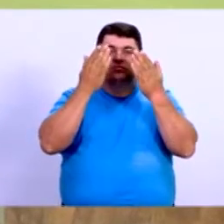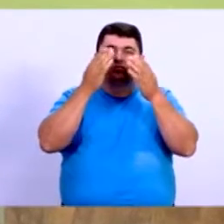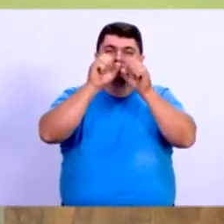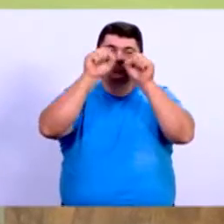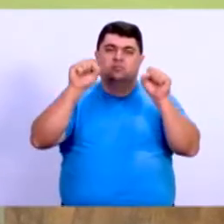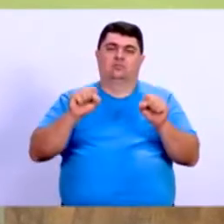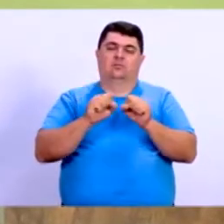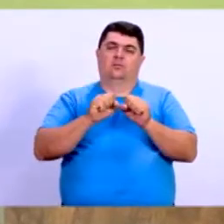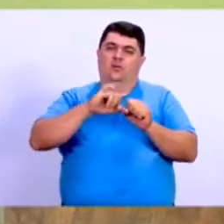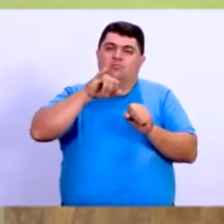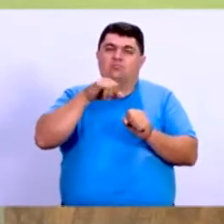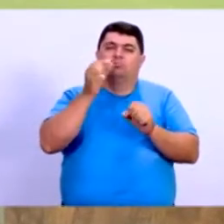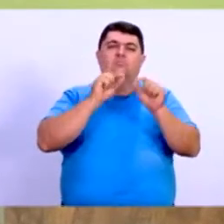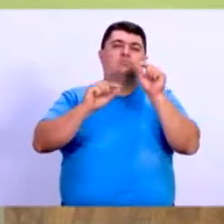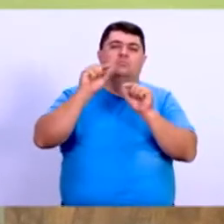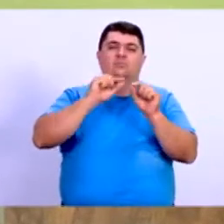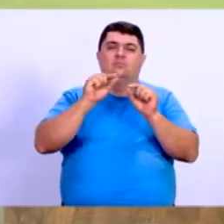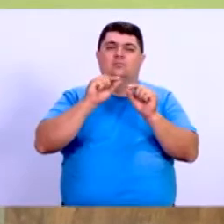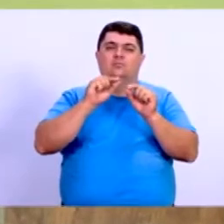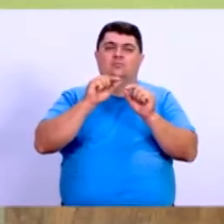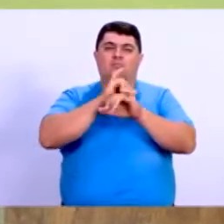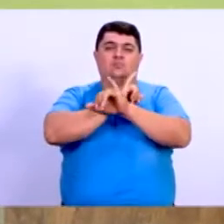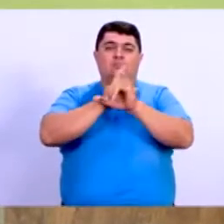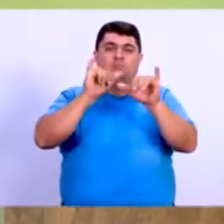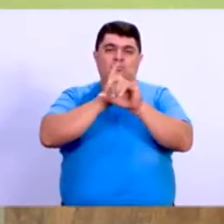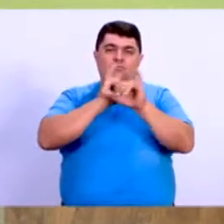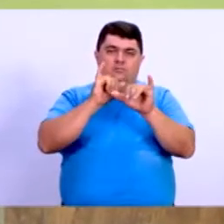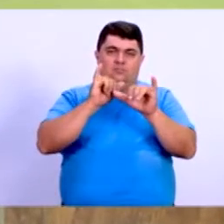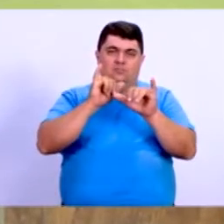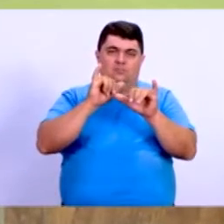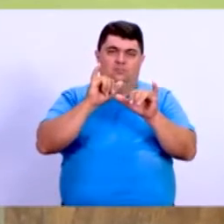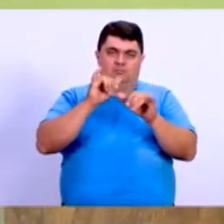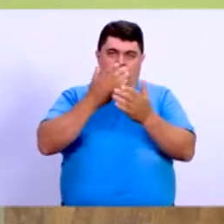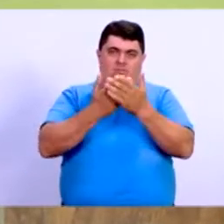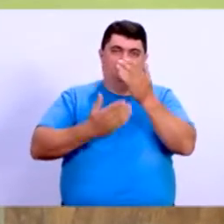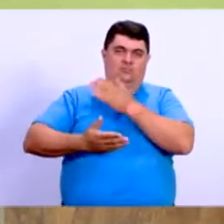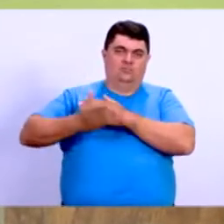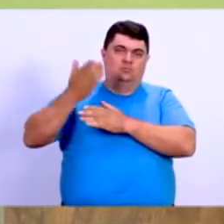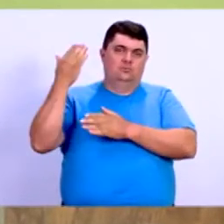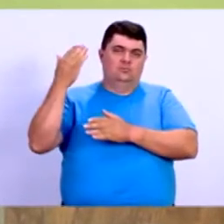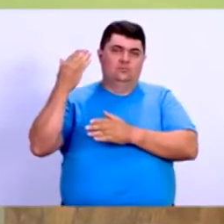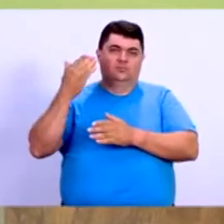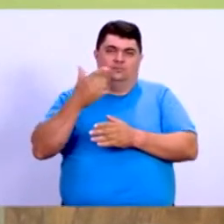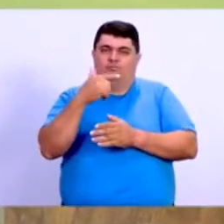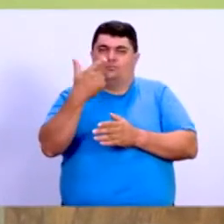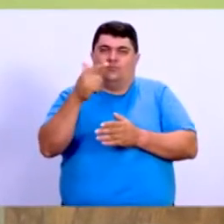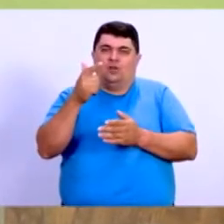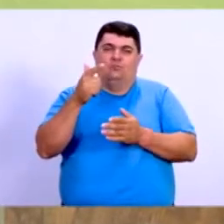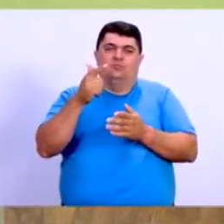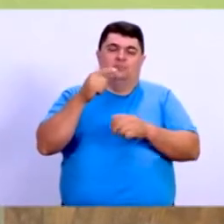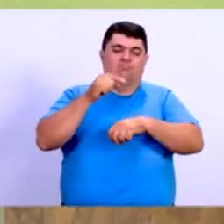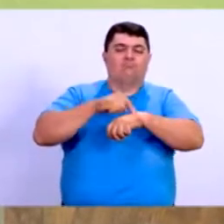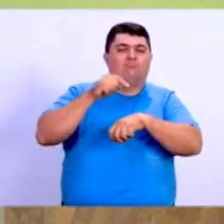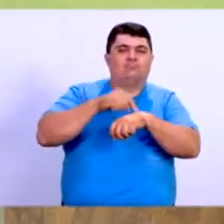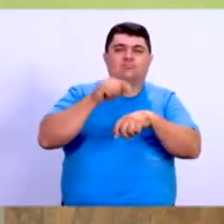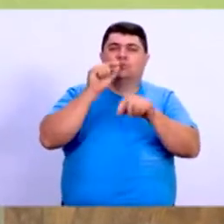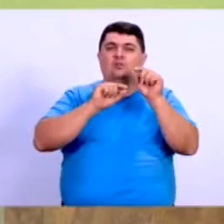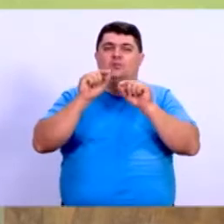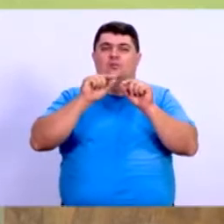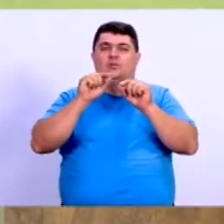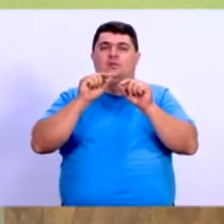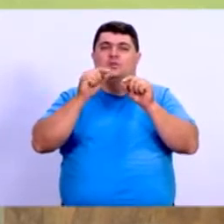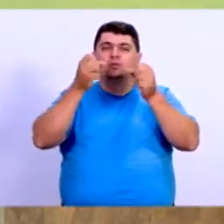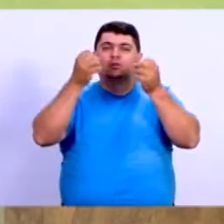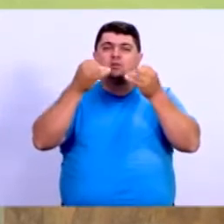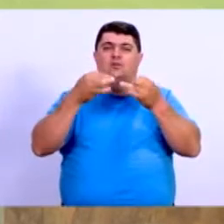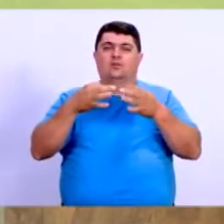aqui, professora, para a gente notificar os alunos que da aula passada a gente não teve um tempinho essa para falar sobre a